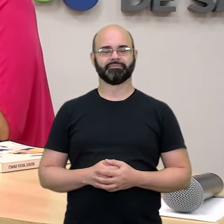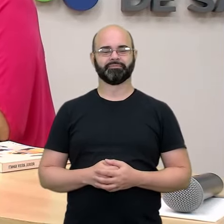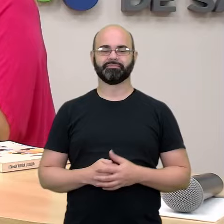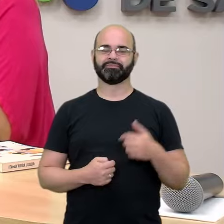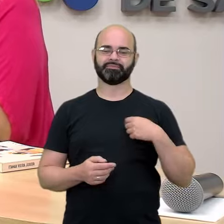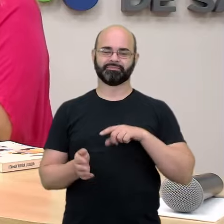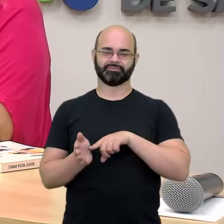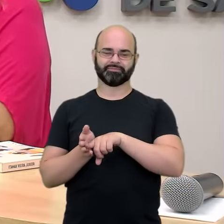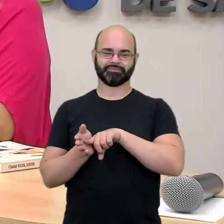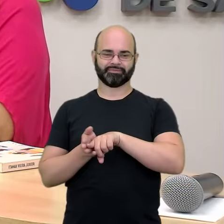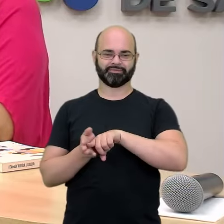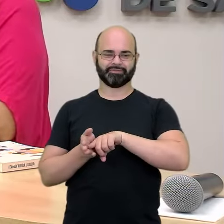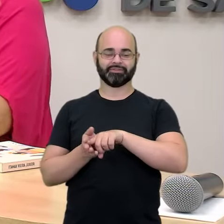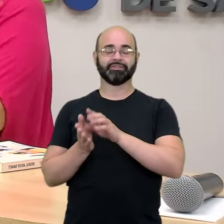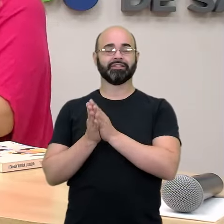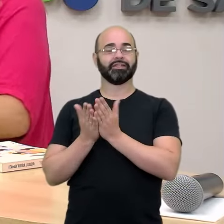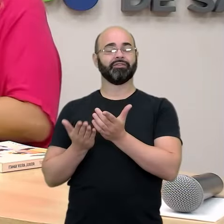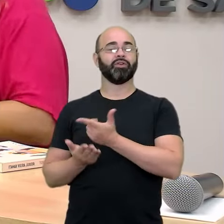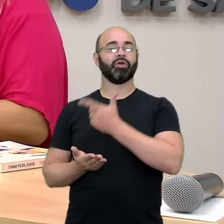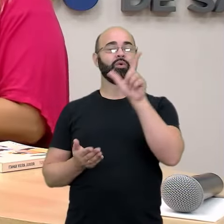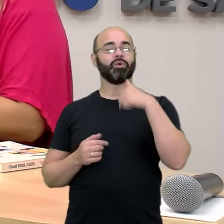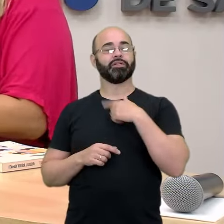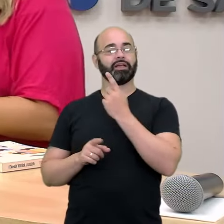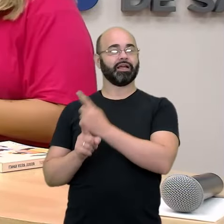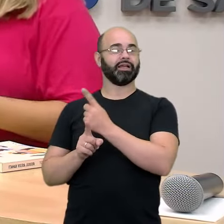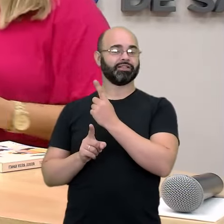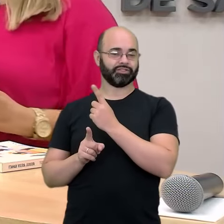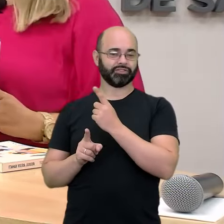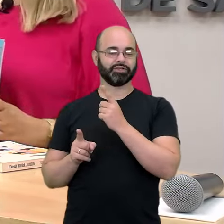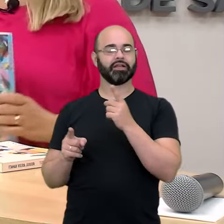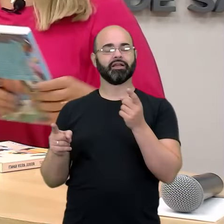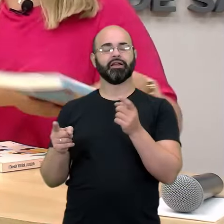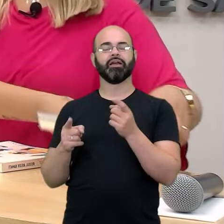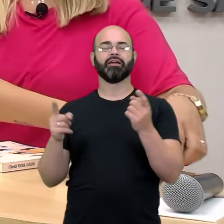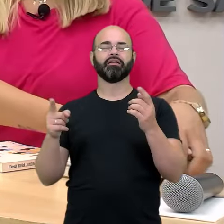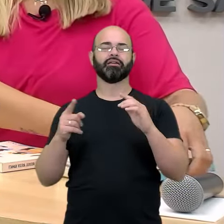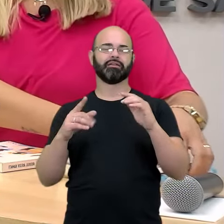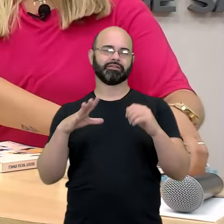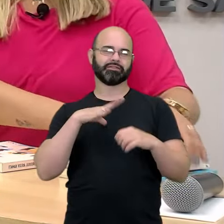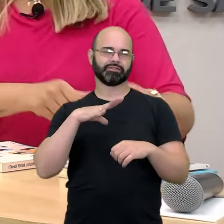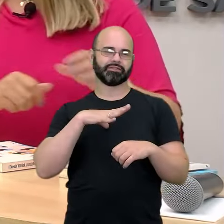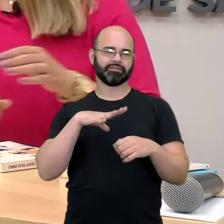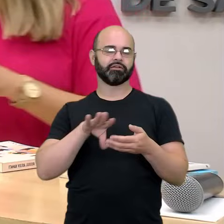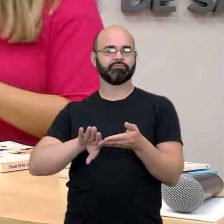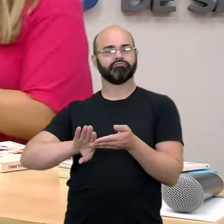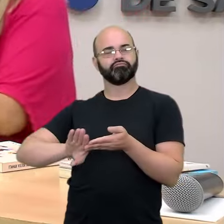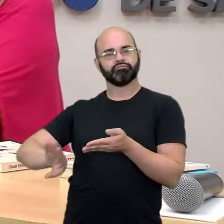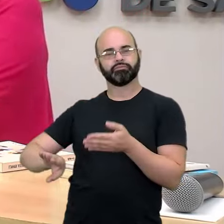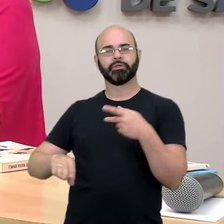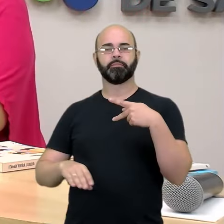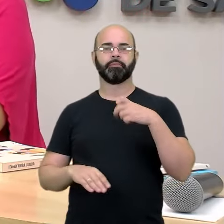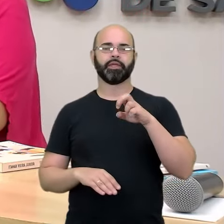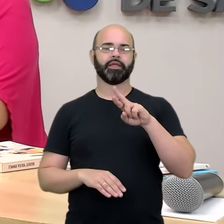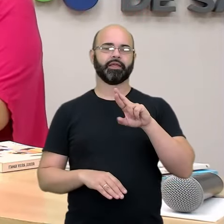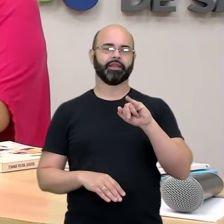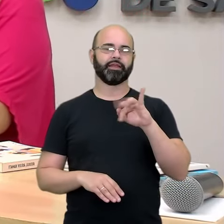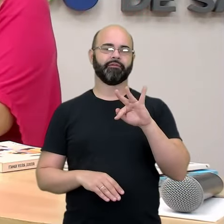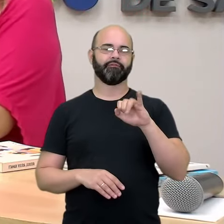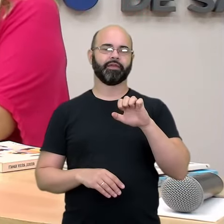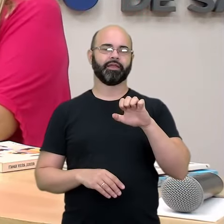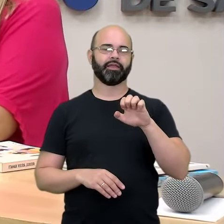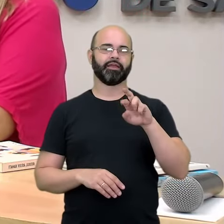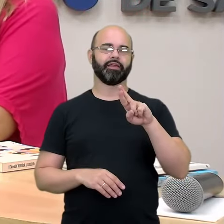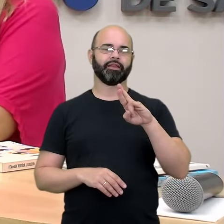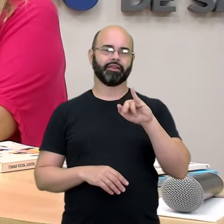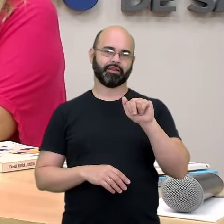encontrei outros livros que são da literatura mais ligadas à periferia. Escritores que não são famosos, que são conhecidos como